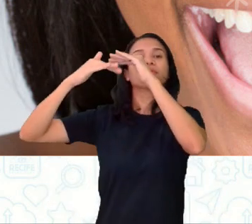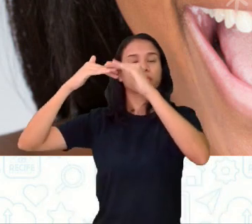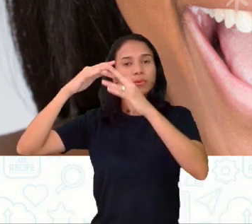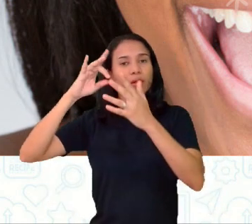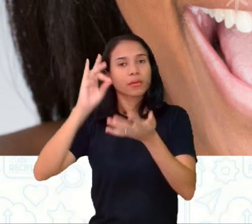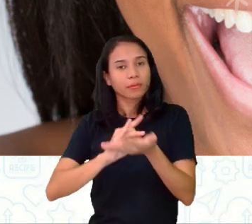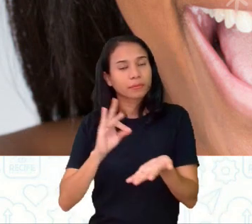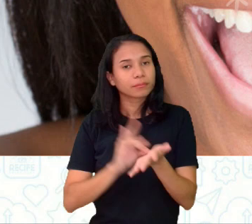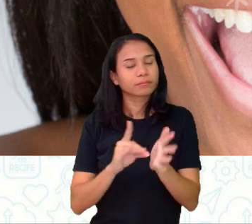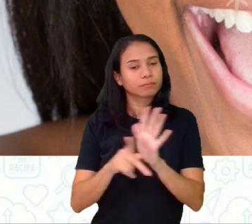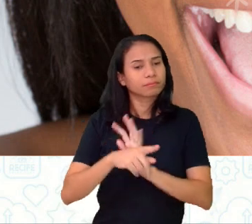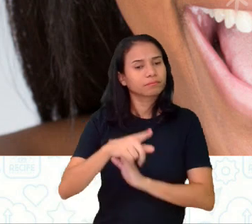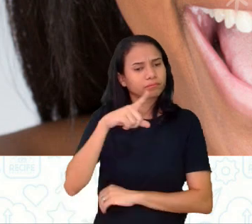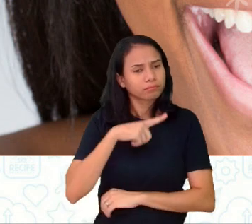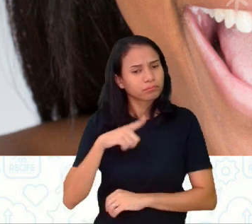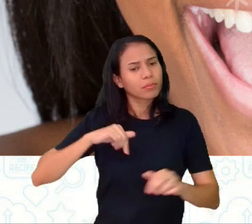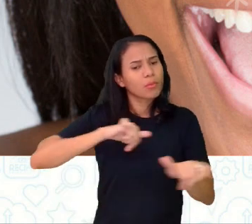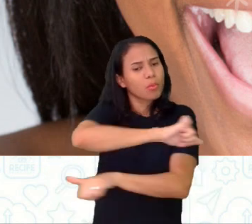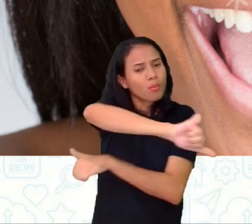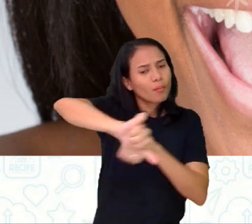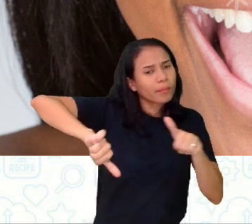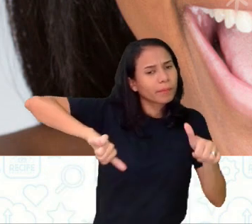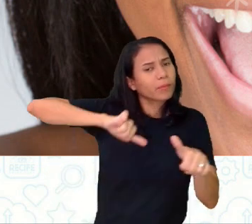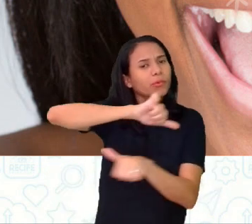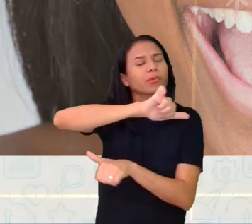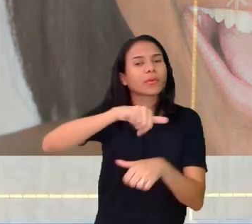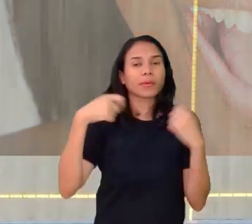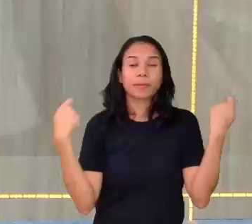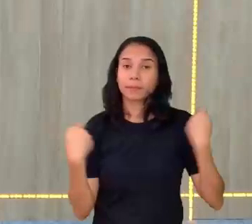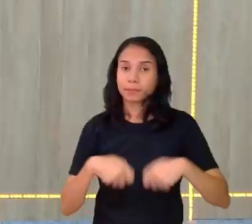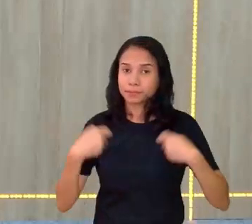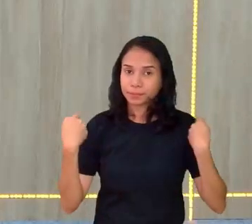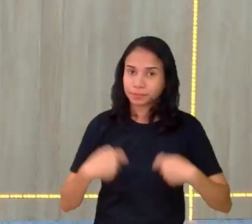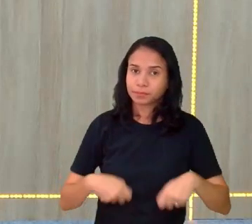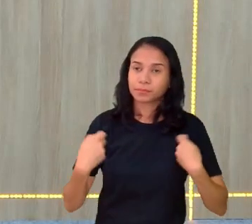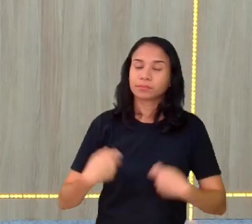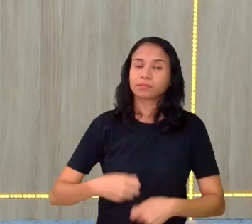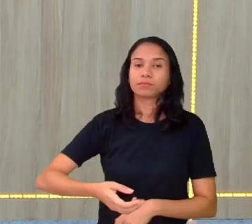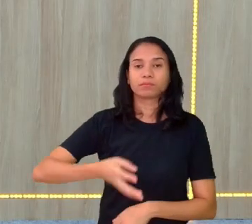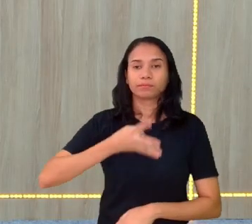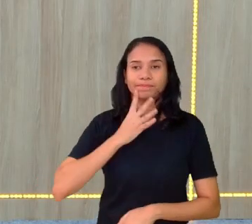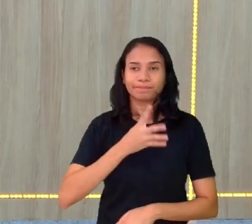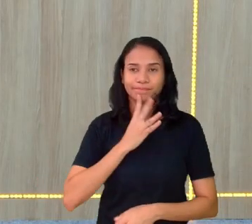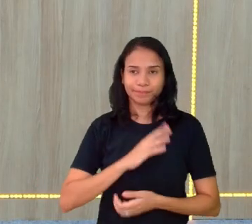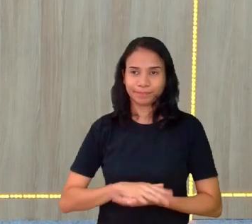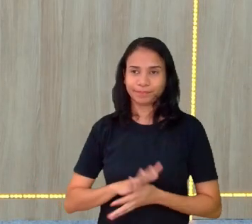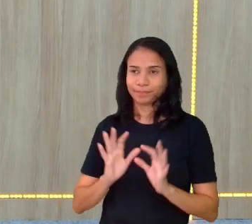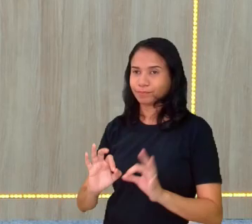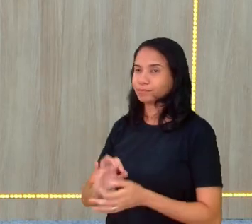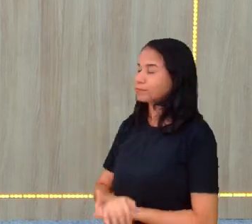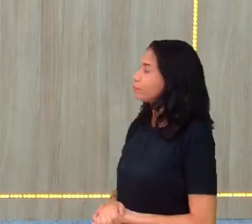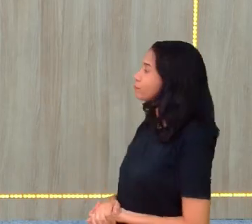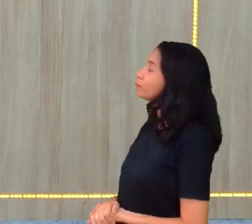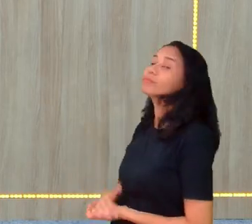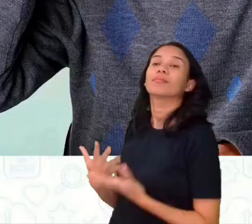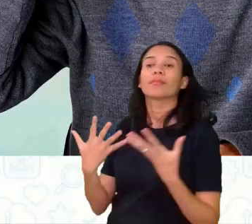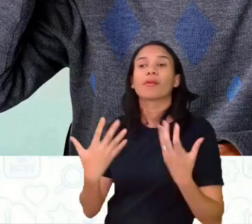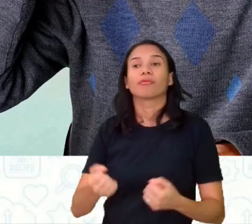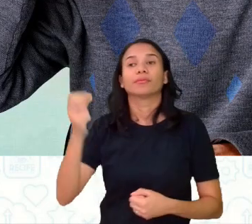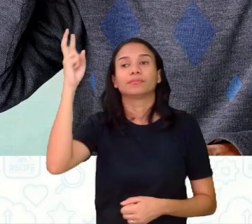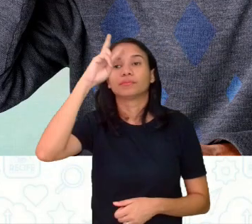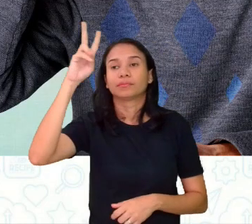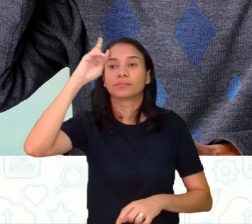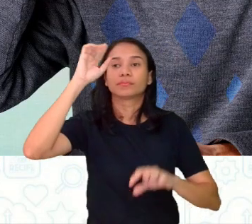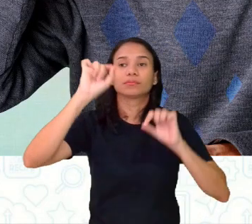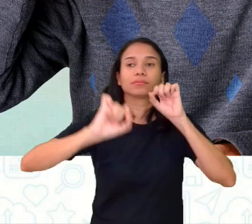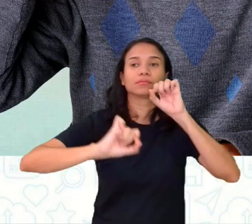de fato ter mudanças, a gente precisa conhecer, certo? Então, vamos lembrar